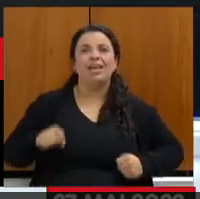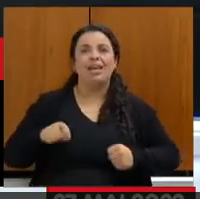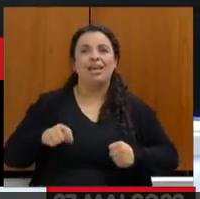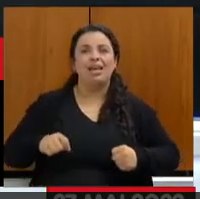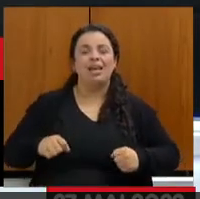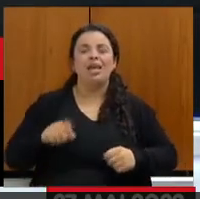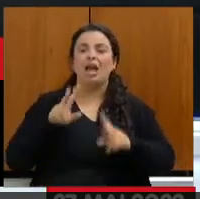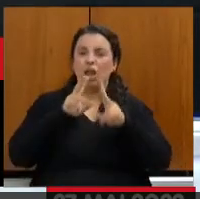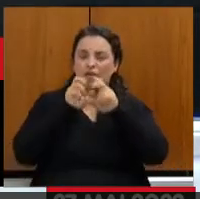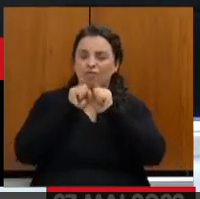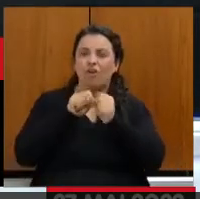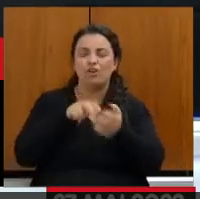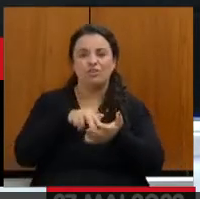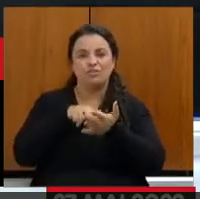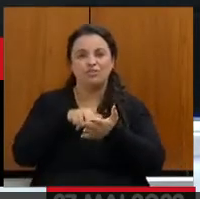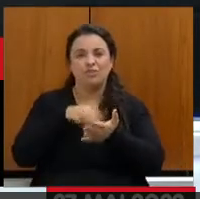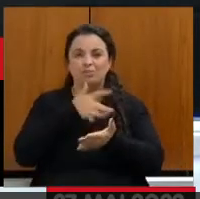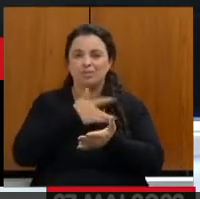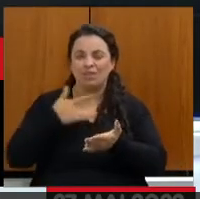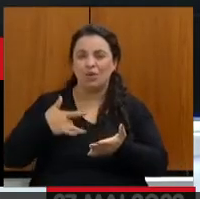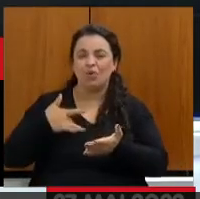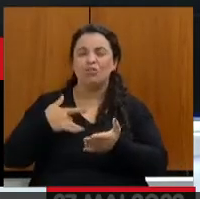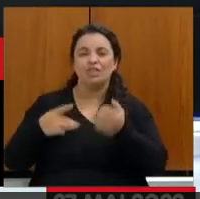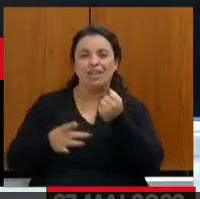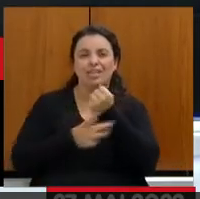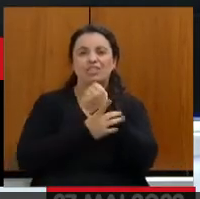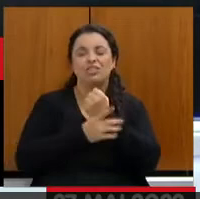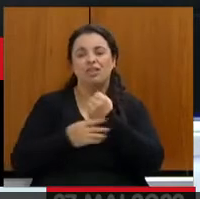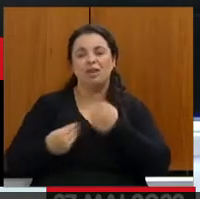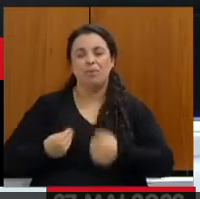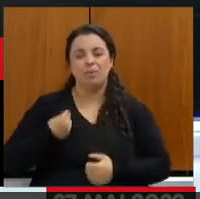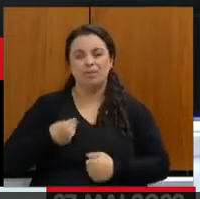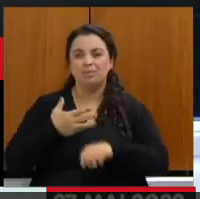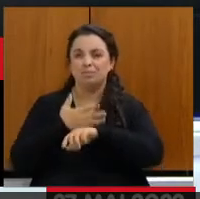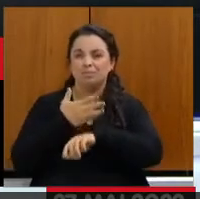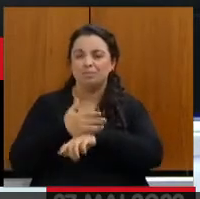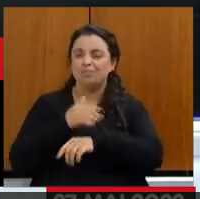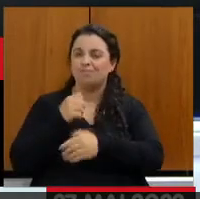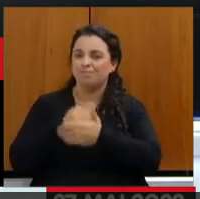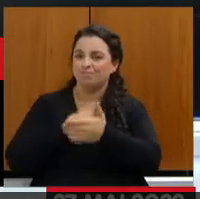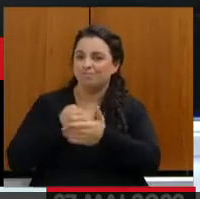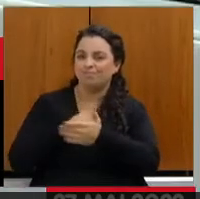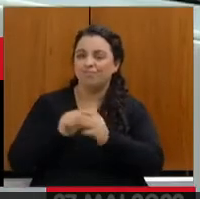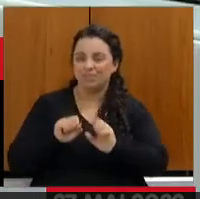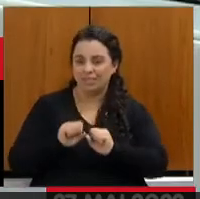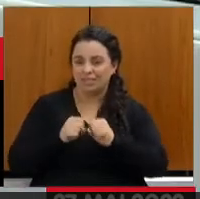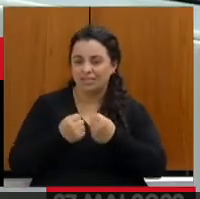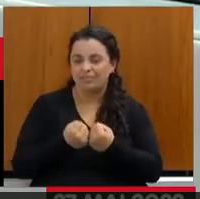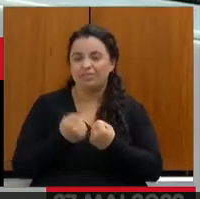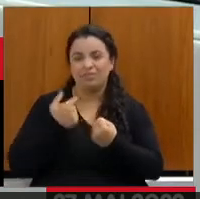garantindo a participação a luta EA defesa de nós mulheres